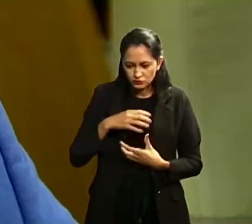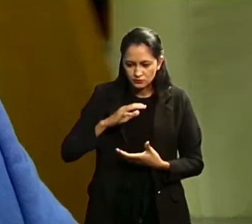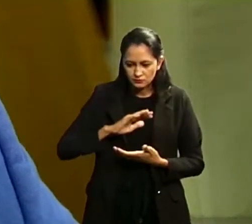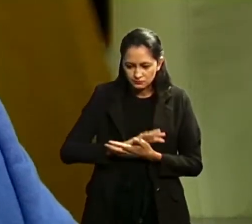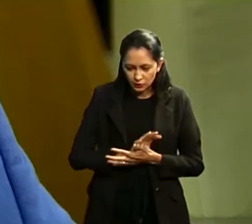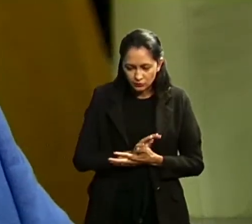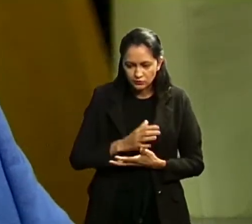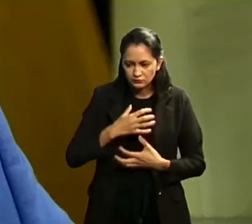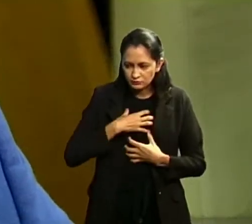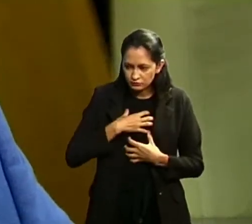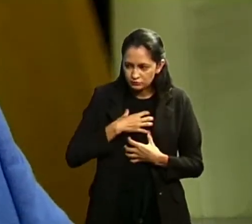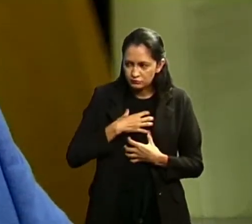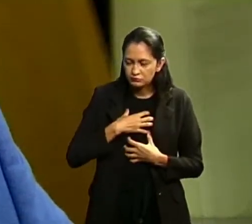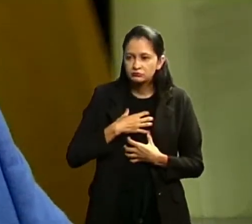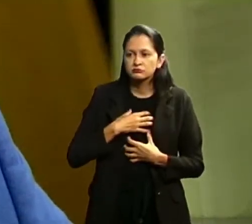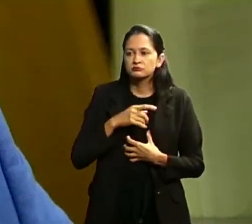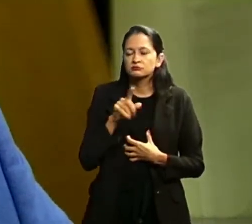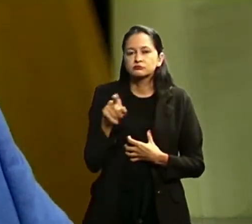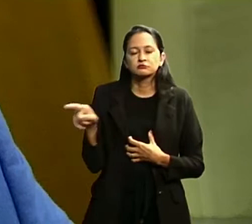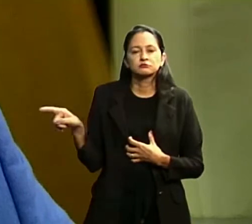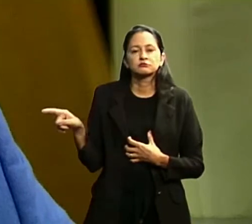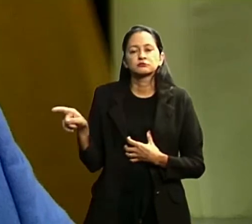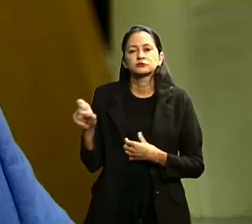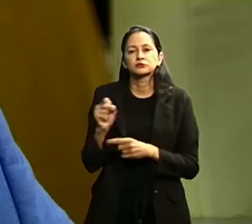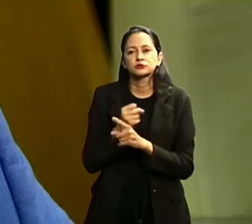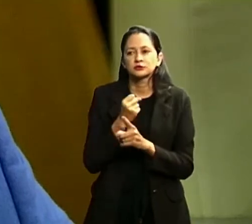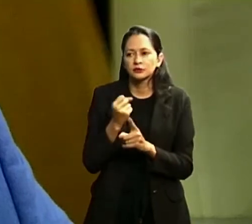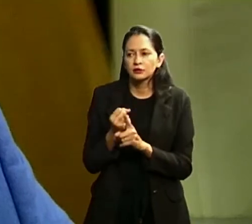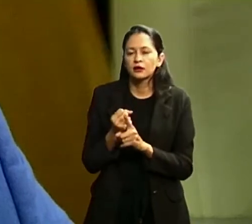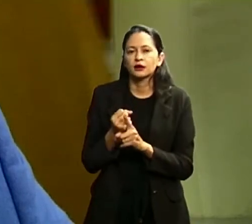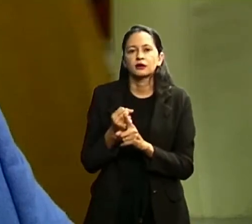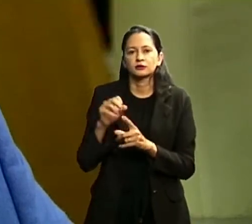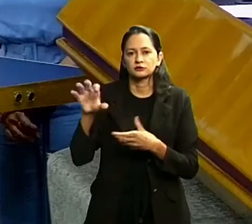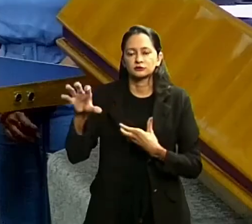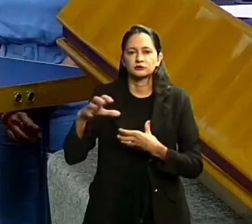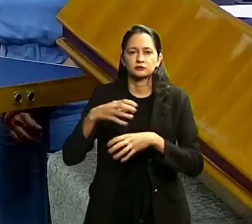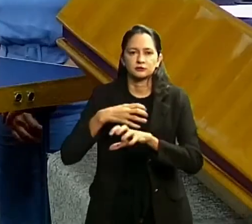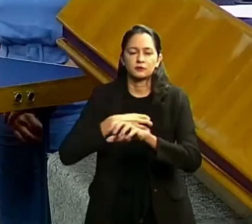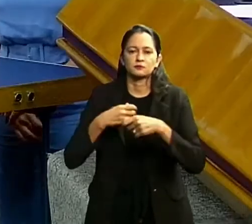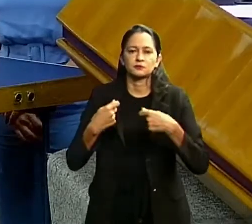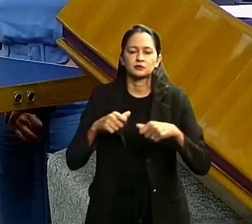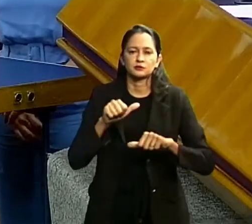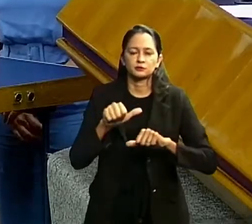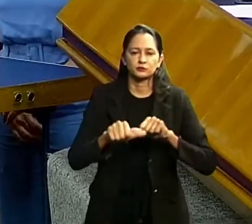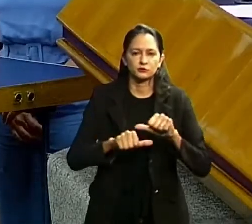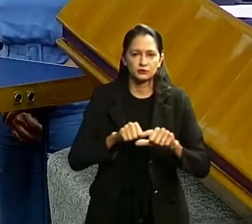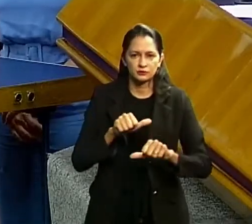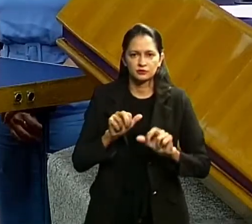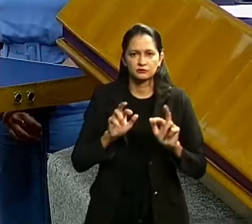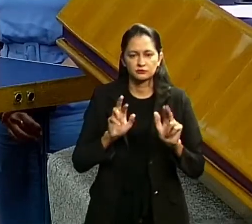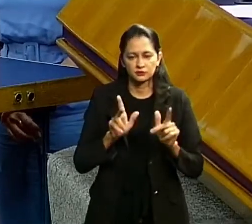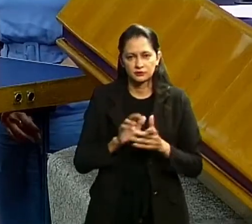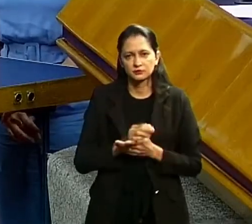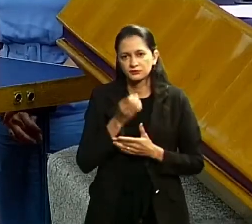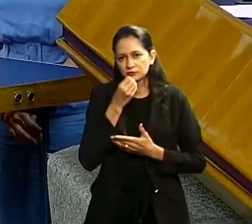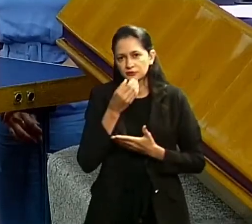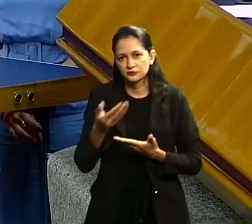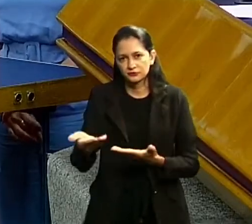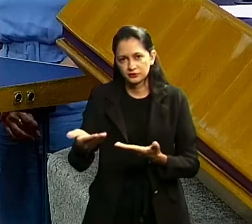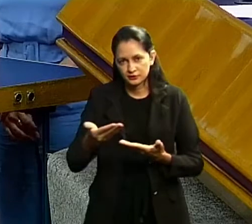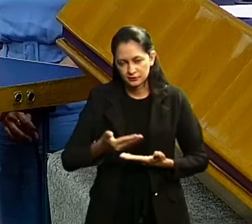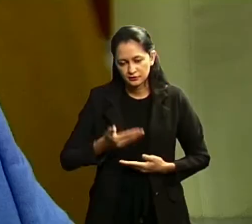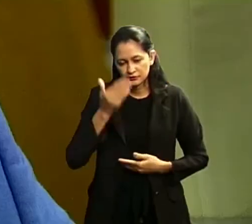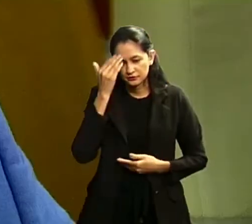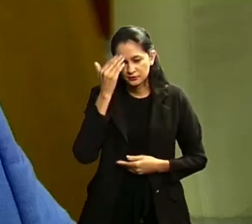que a gente chame a sociedade na responsabilidade, porque precisa haver mudança. Então, a senhora é muito bem-vinda a essa casa, muito obrigado pela